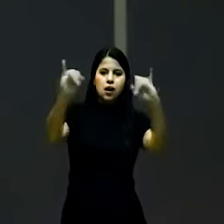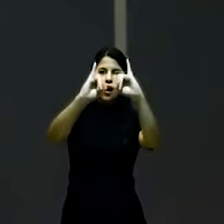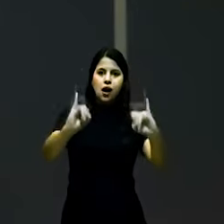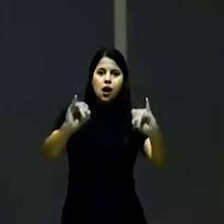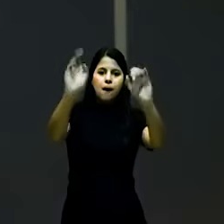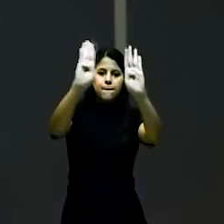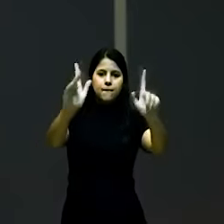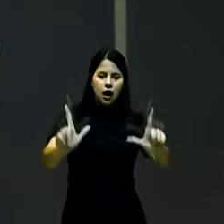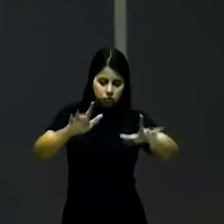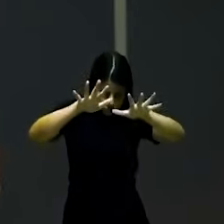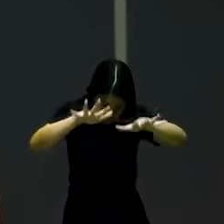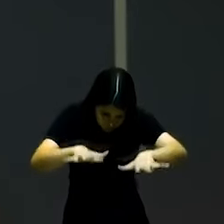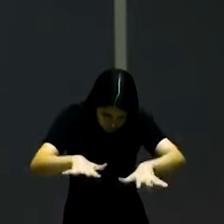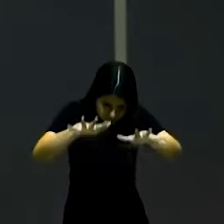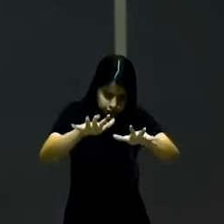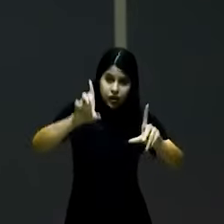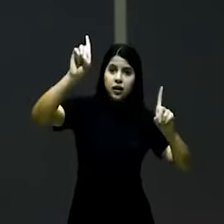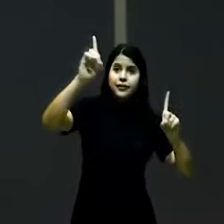Deus chama Elias.